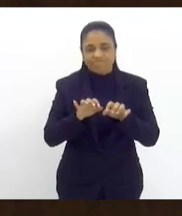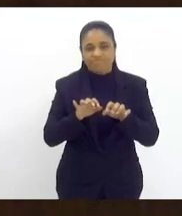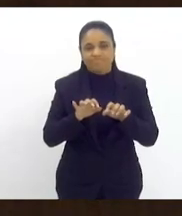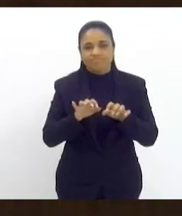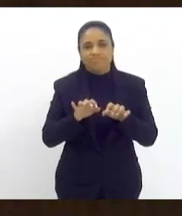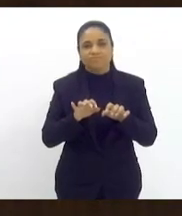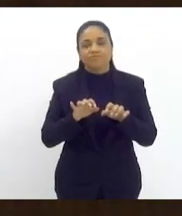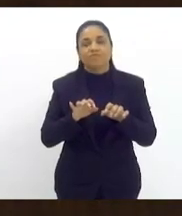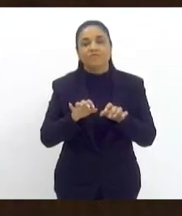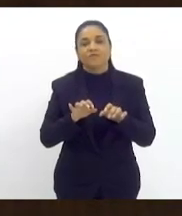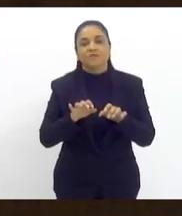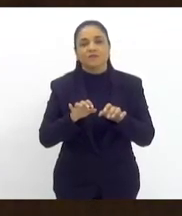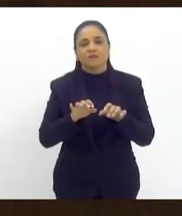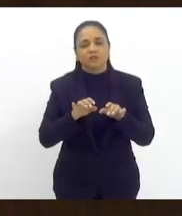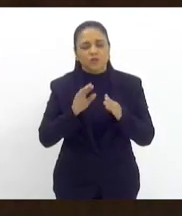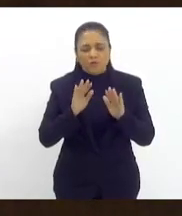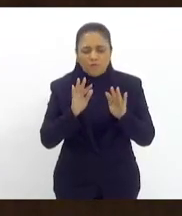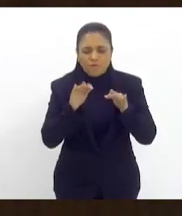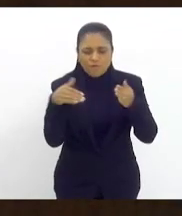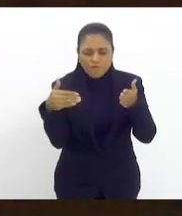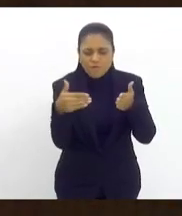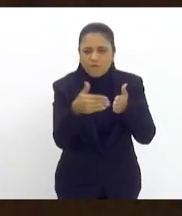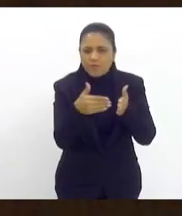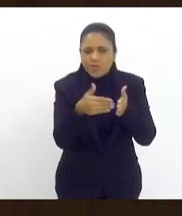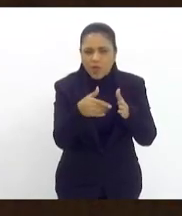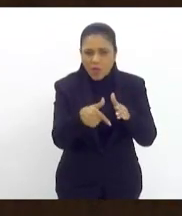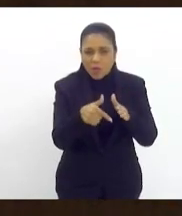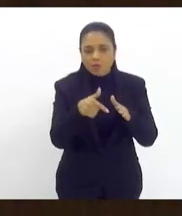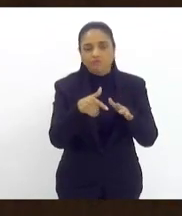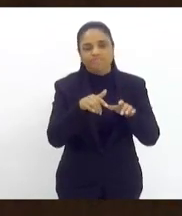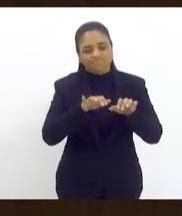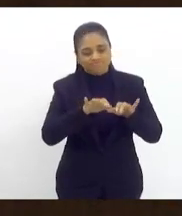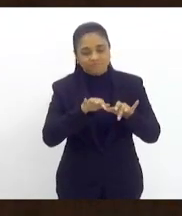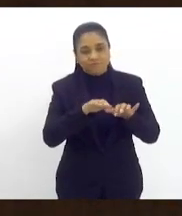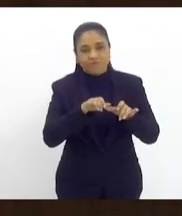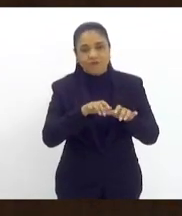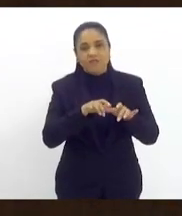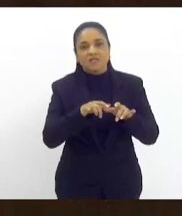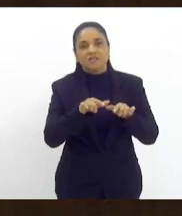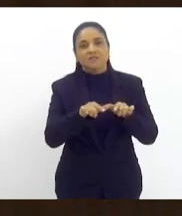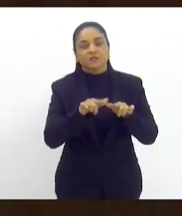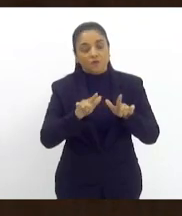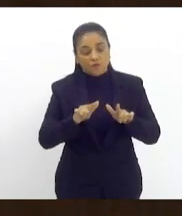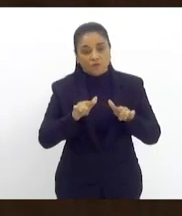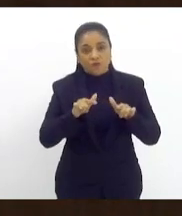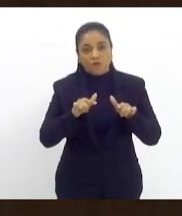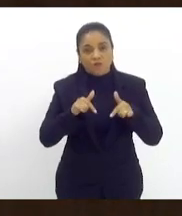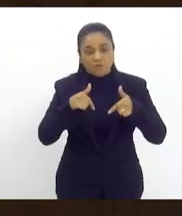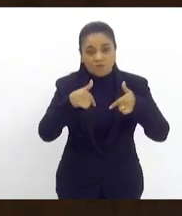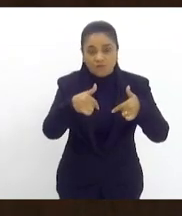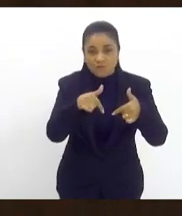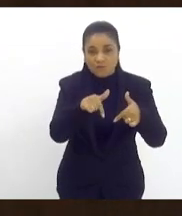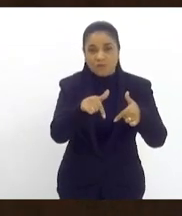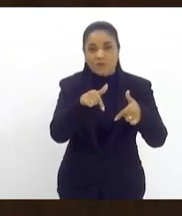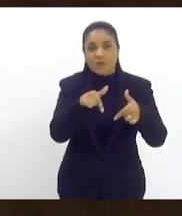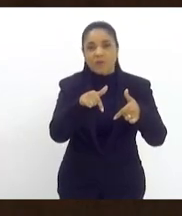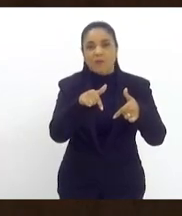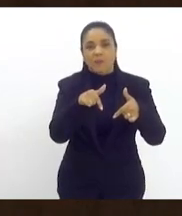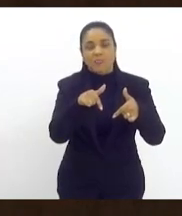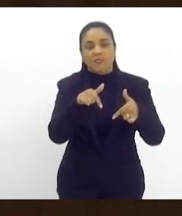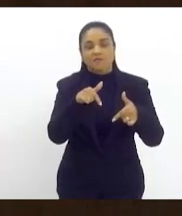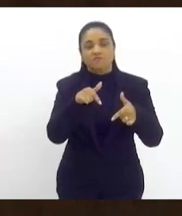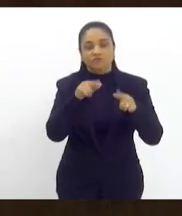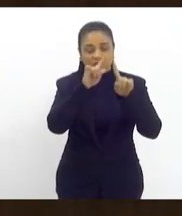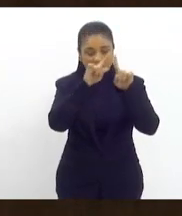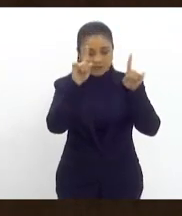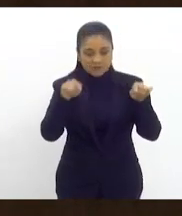exercício no finalzinho, em decorrência de suas funções, dois servidores de segurança pública. Não